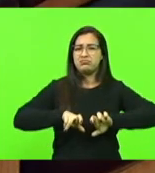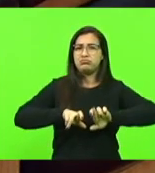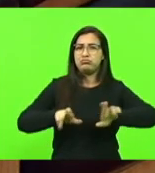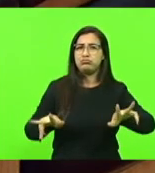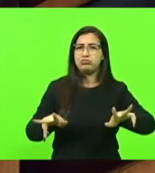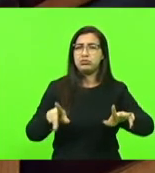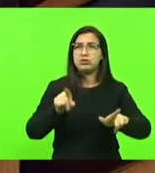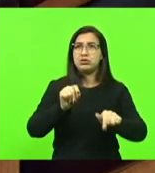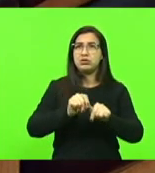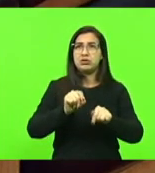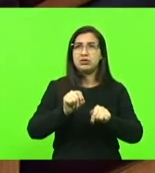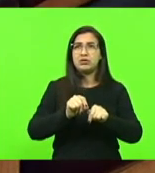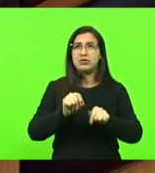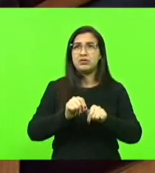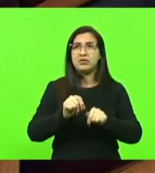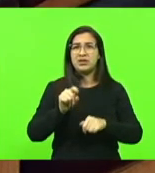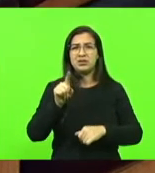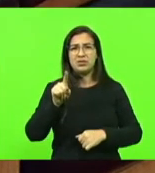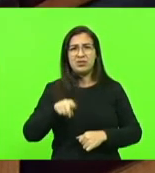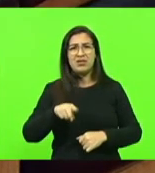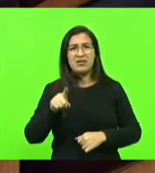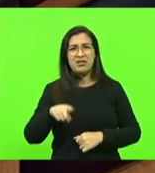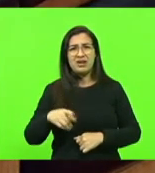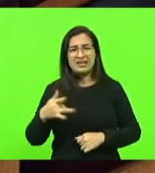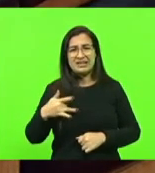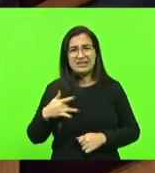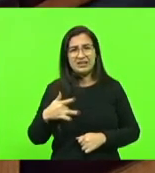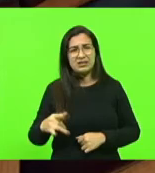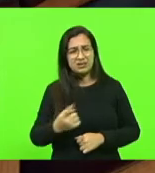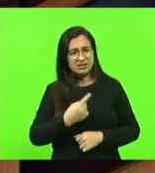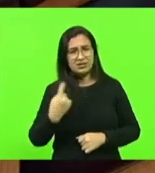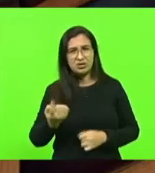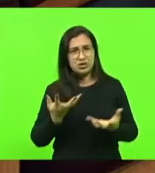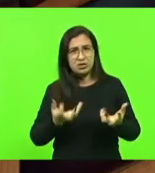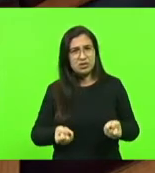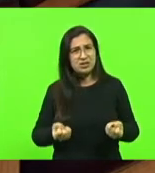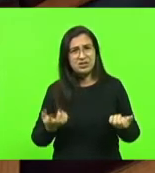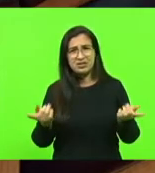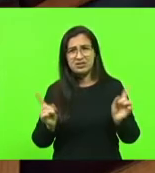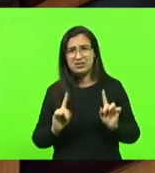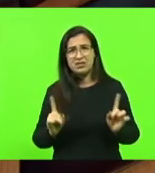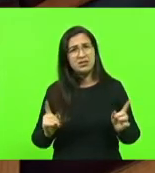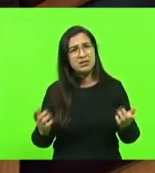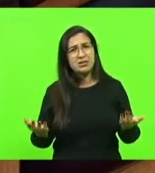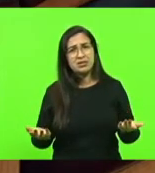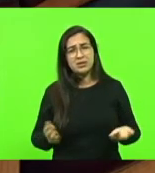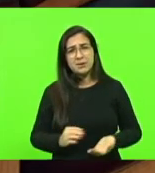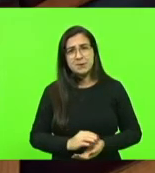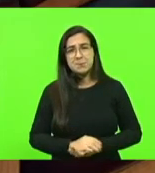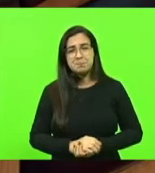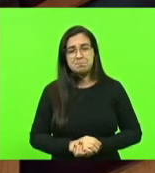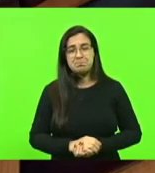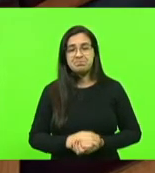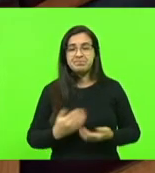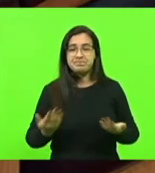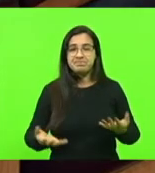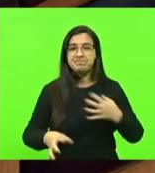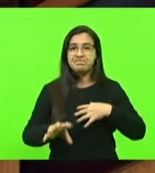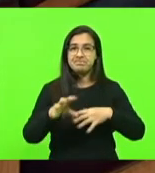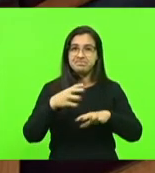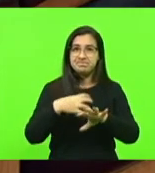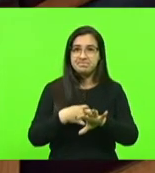feita é dolorida para nós, é dolorida, certo? Então, fica aqui a minha solidariedade